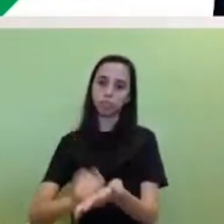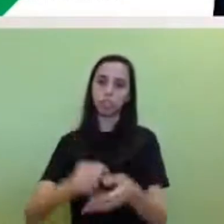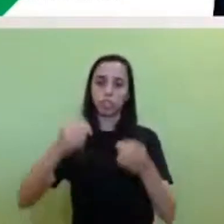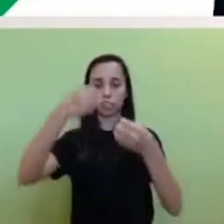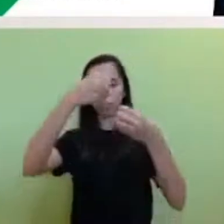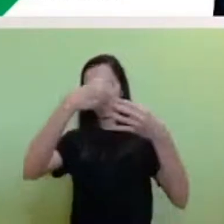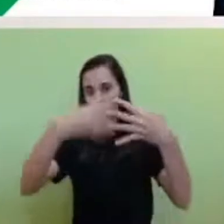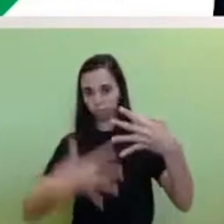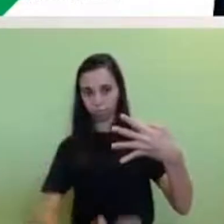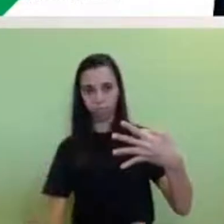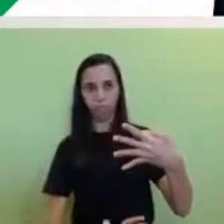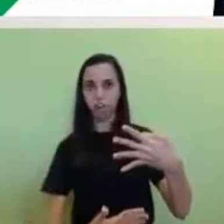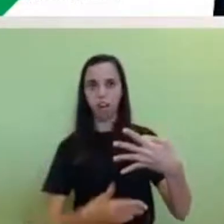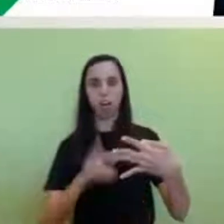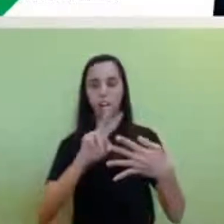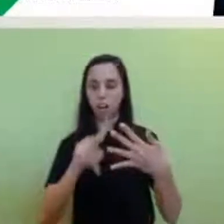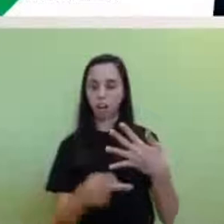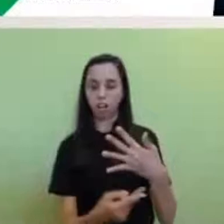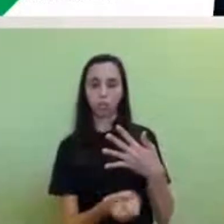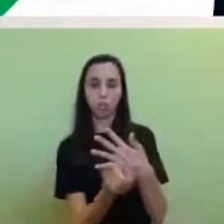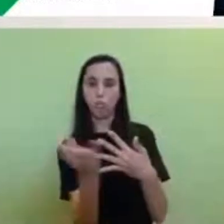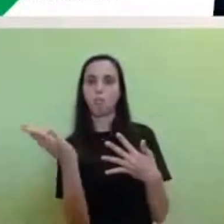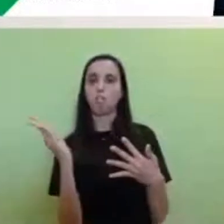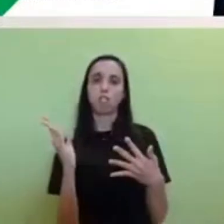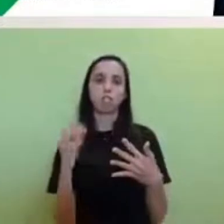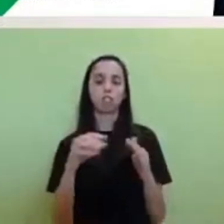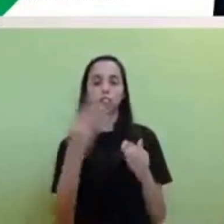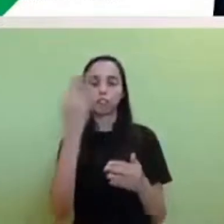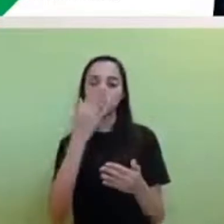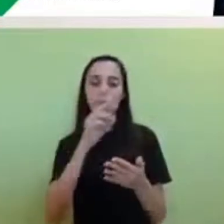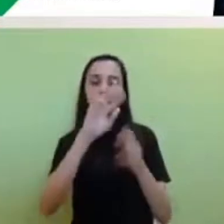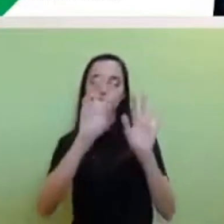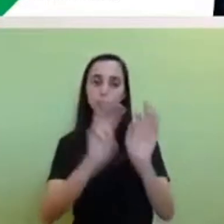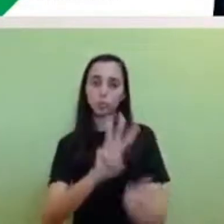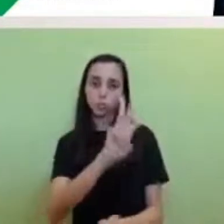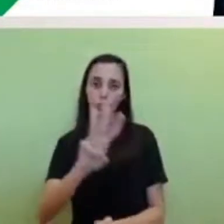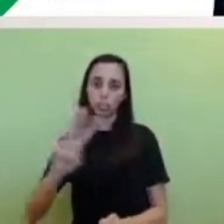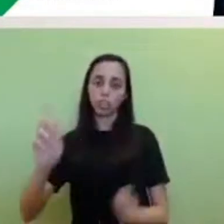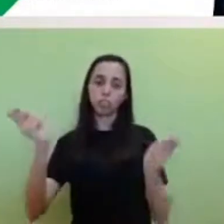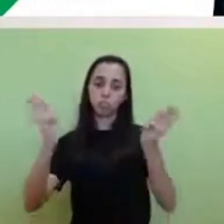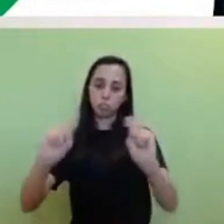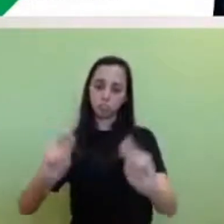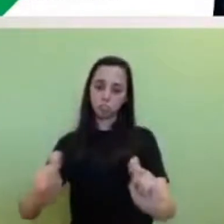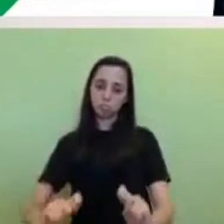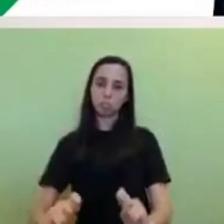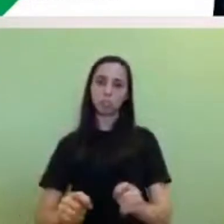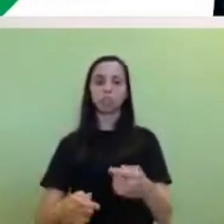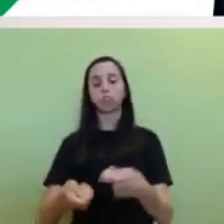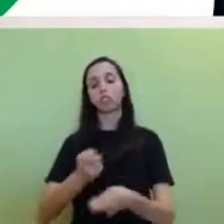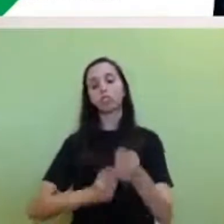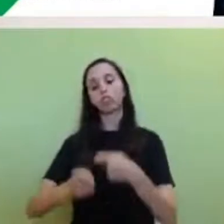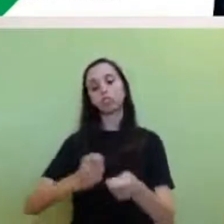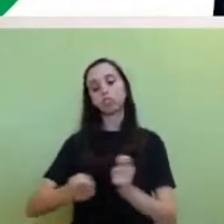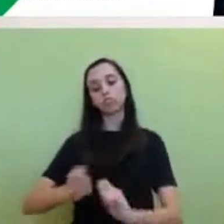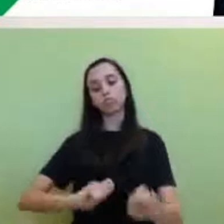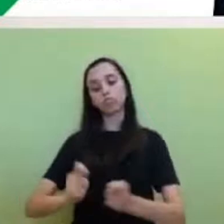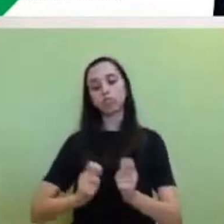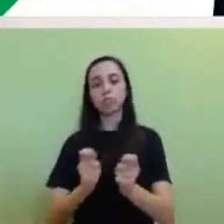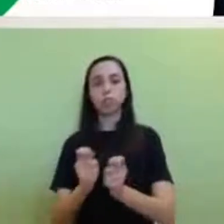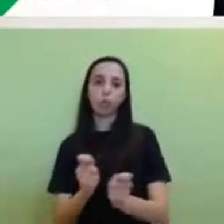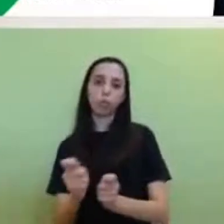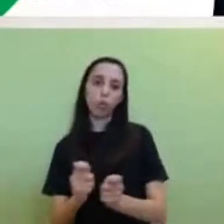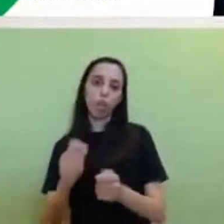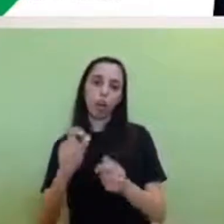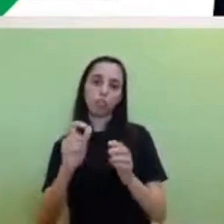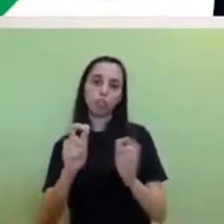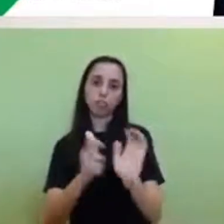quem registrou, quando registrou, tudo isso aparece para mim. Então, é uma possibilidade de gerenciar termos também. Eu